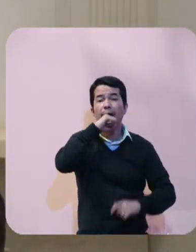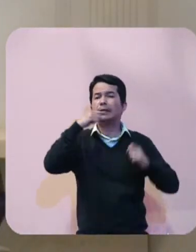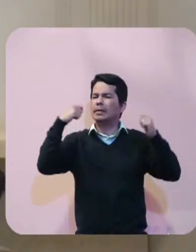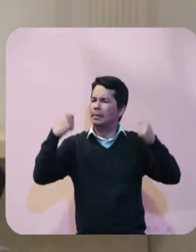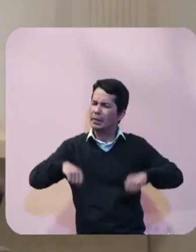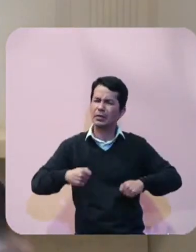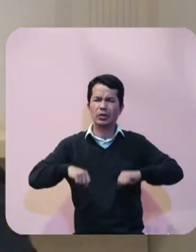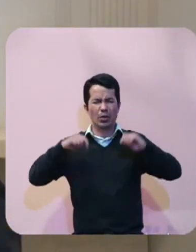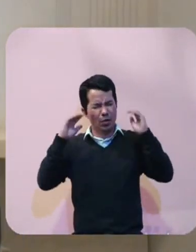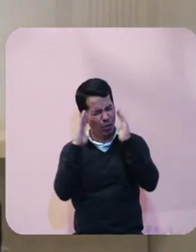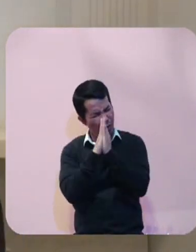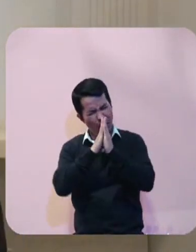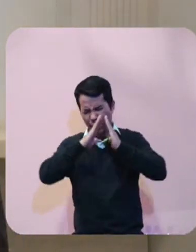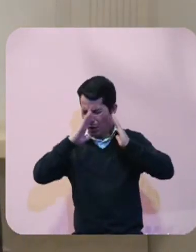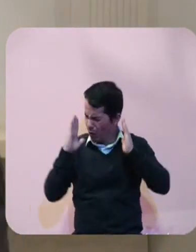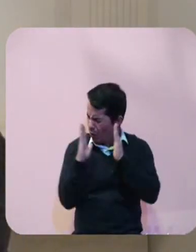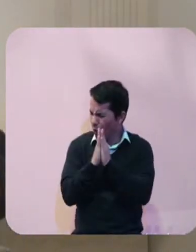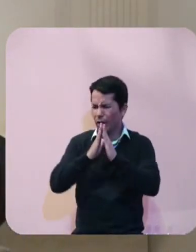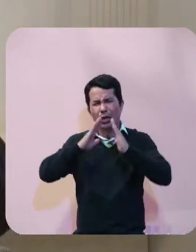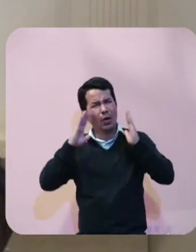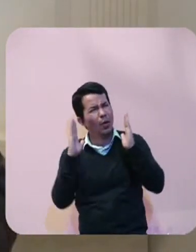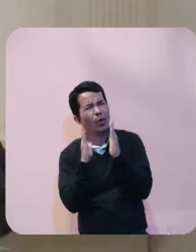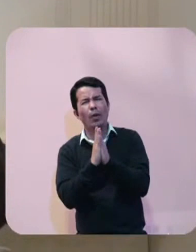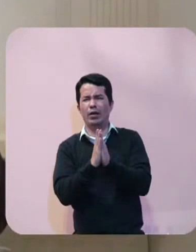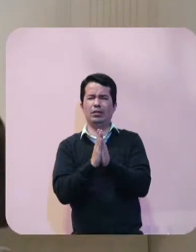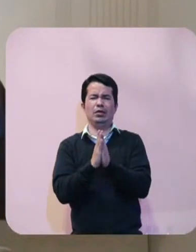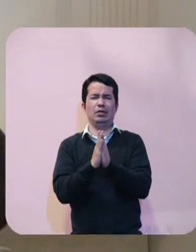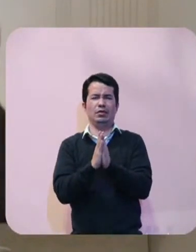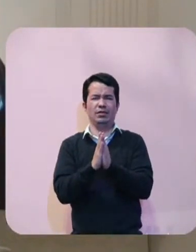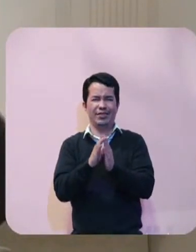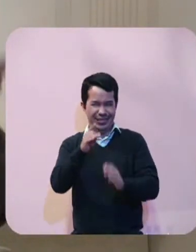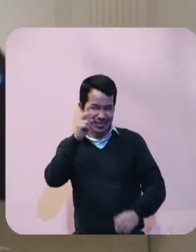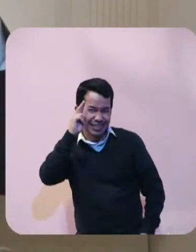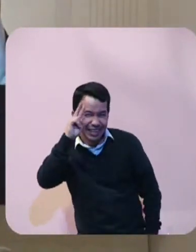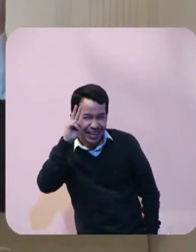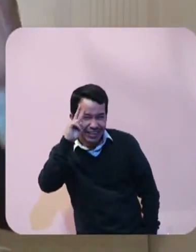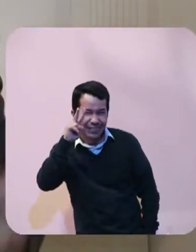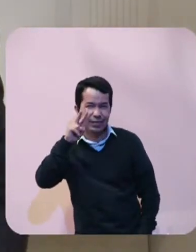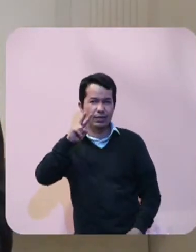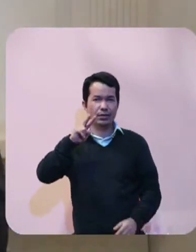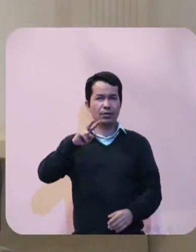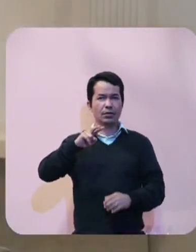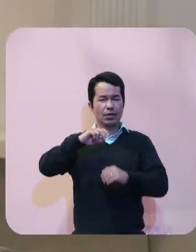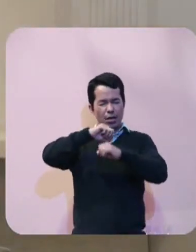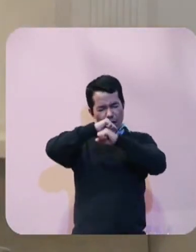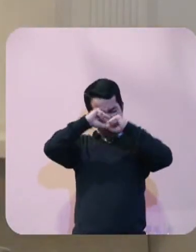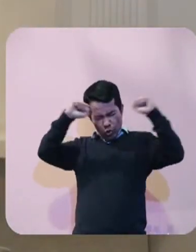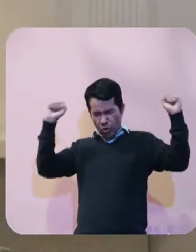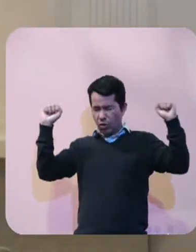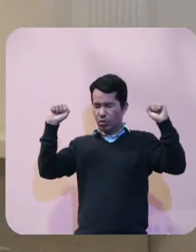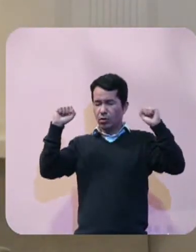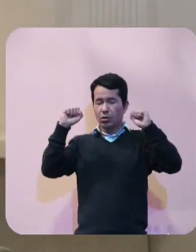perseverantemente. Por isso a Bíblia, no texto que nós lemos, vai dizer: levante-se várias vezes de noite para clamar. É